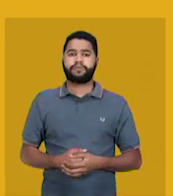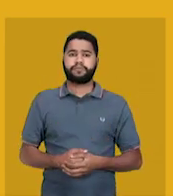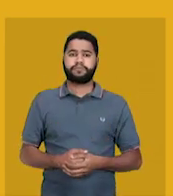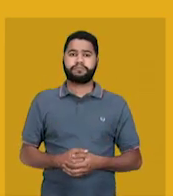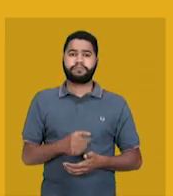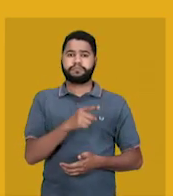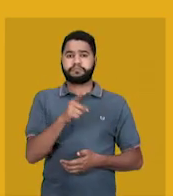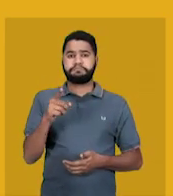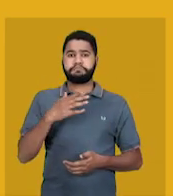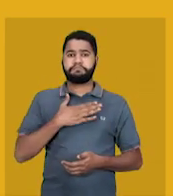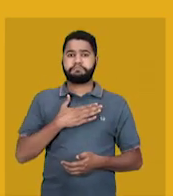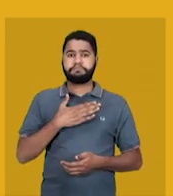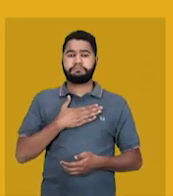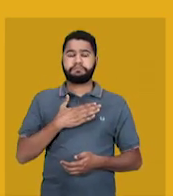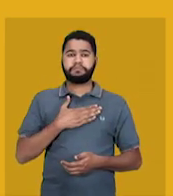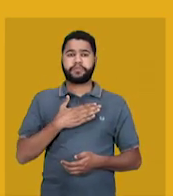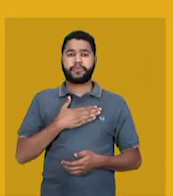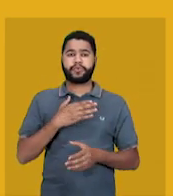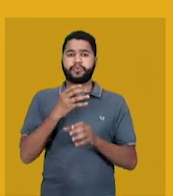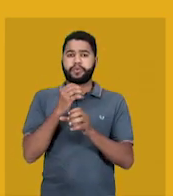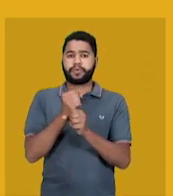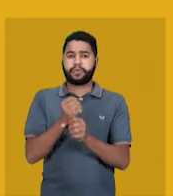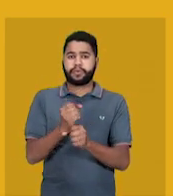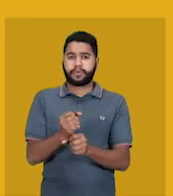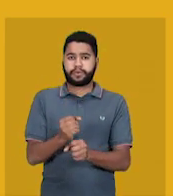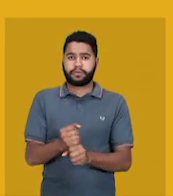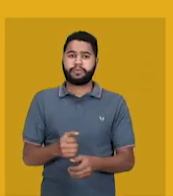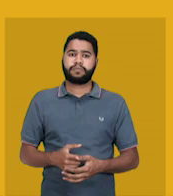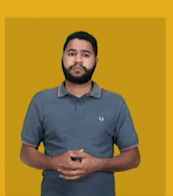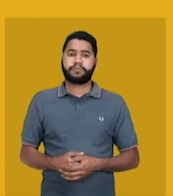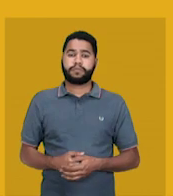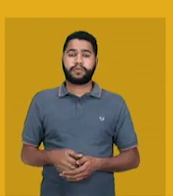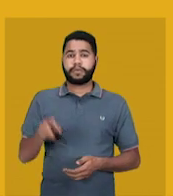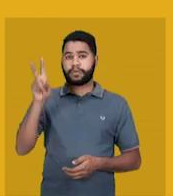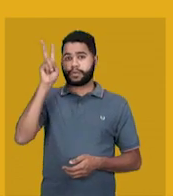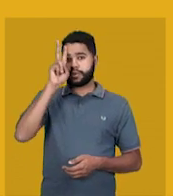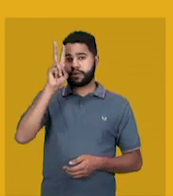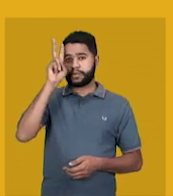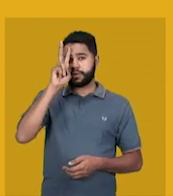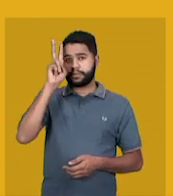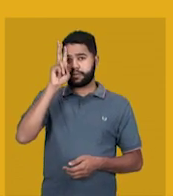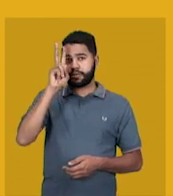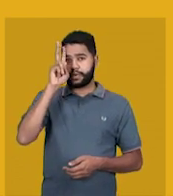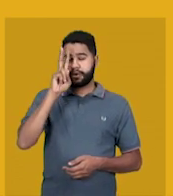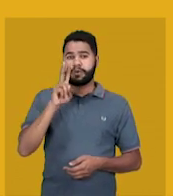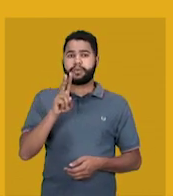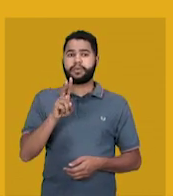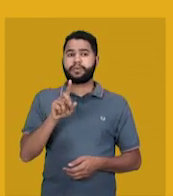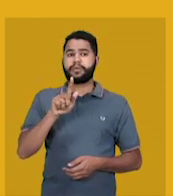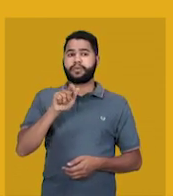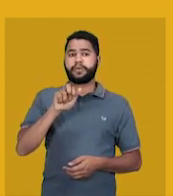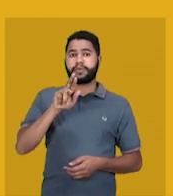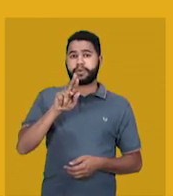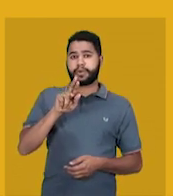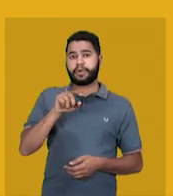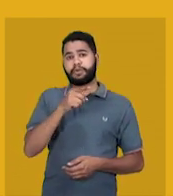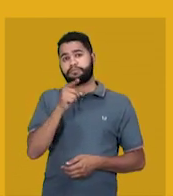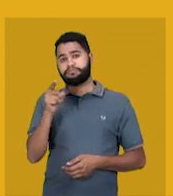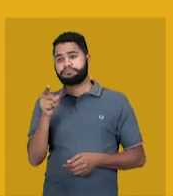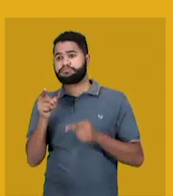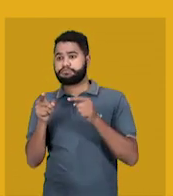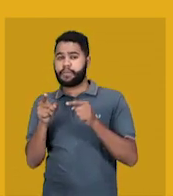e daí eu faço a minha os meus cálculos Lembrando que grau com grau